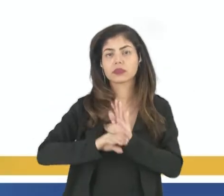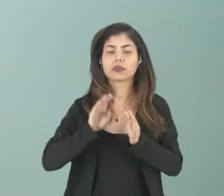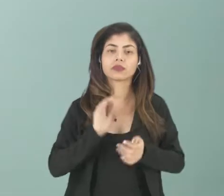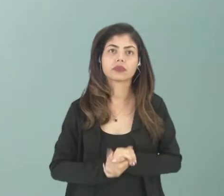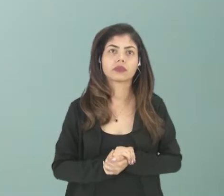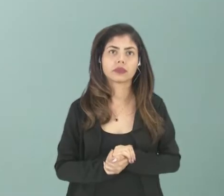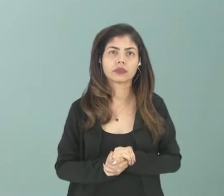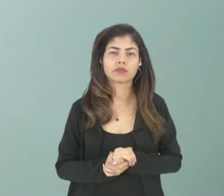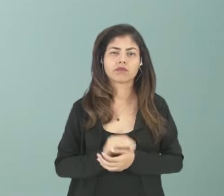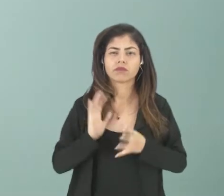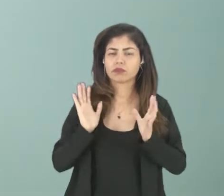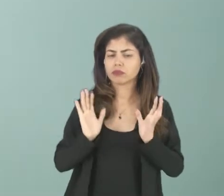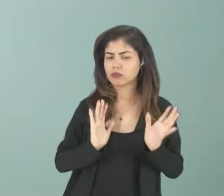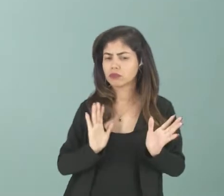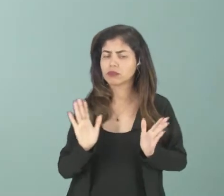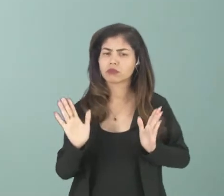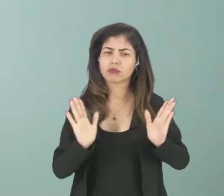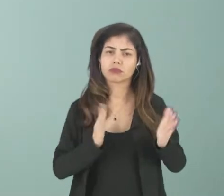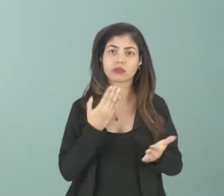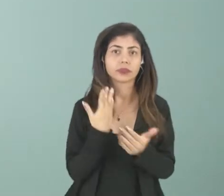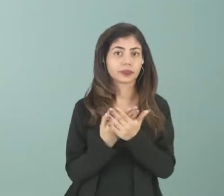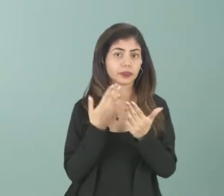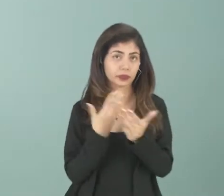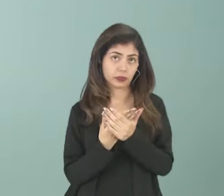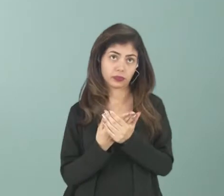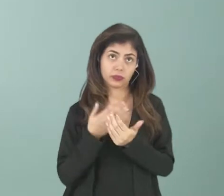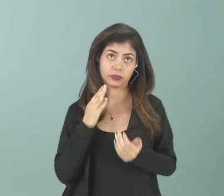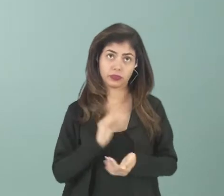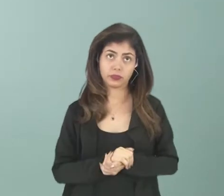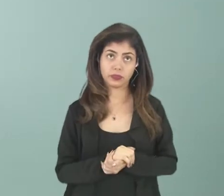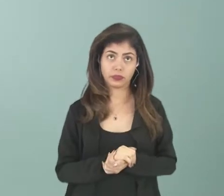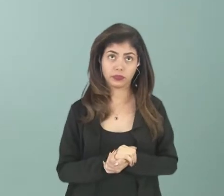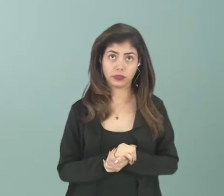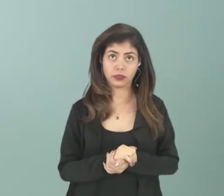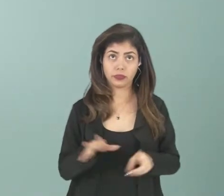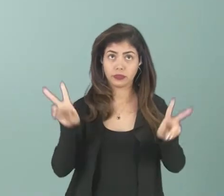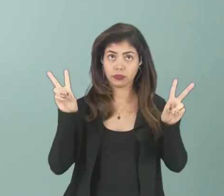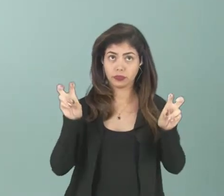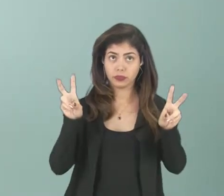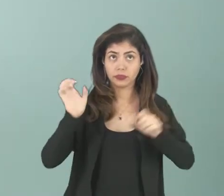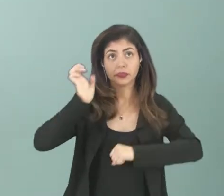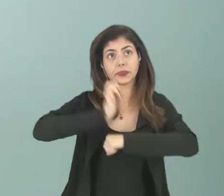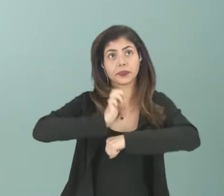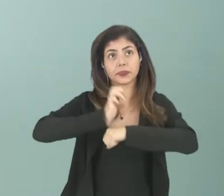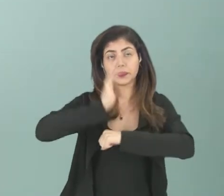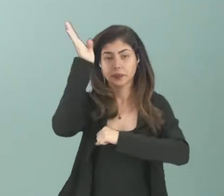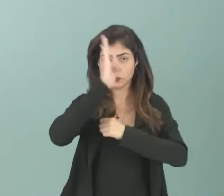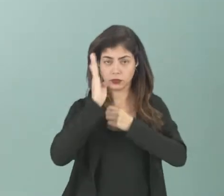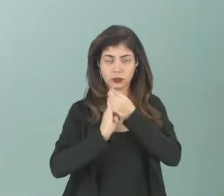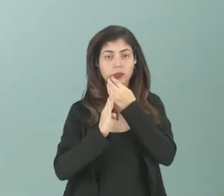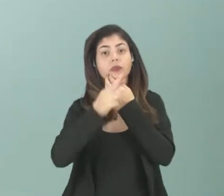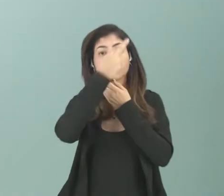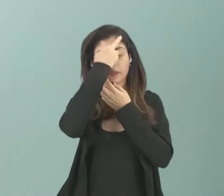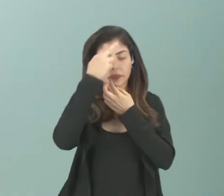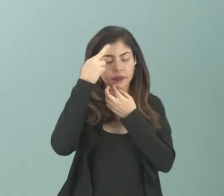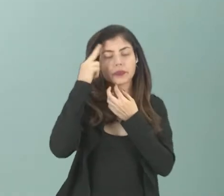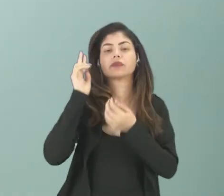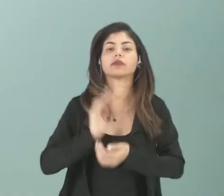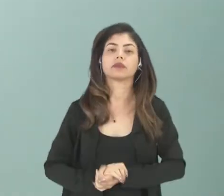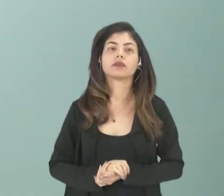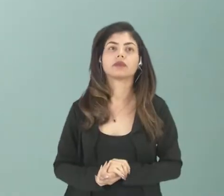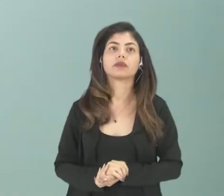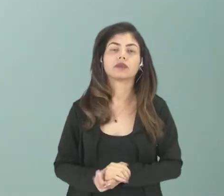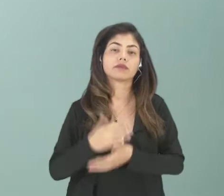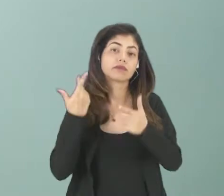mais sensível das nossas aulas, que é o tema de que o Estado brasileiro, historicamente,